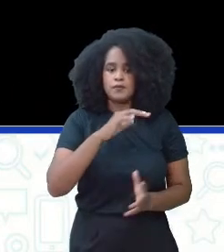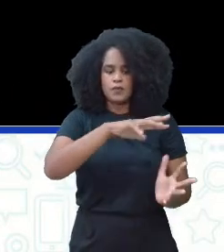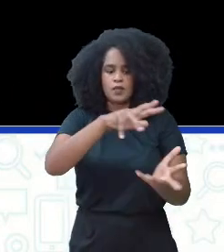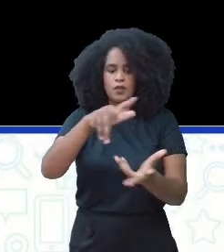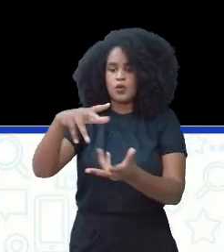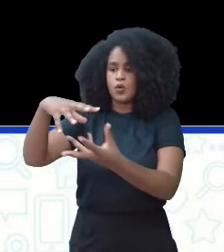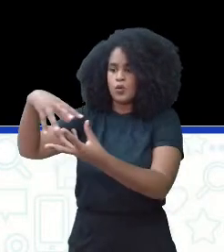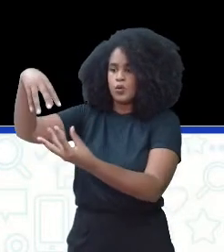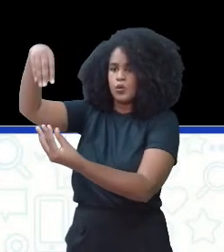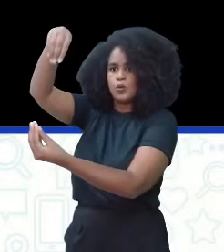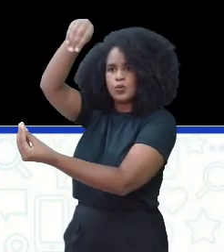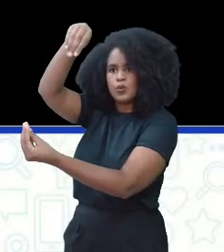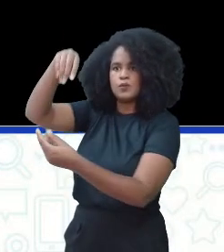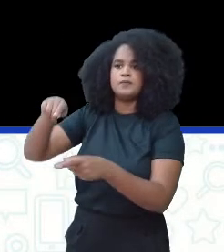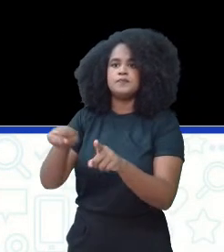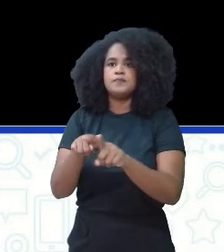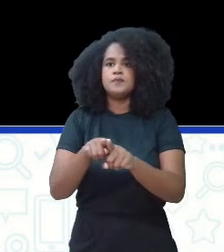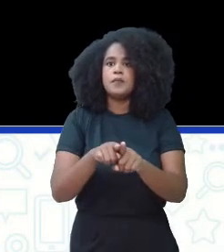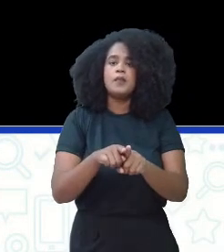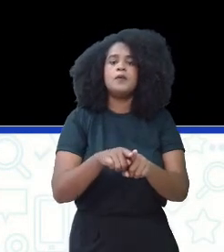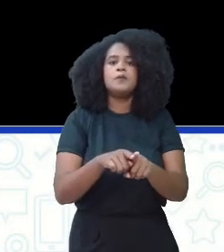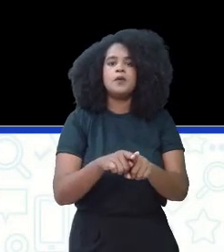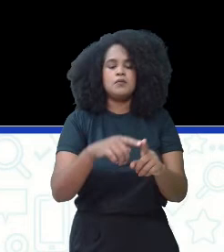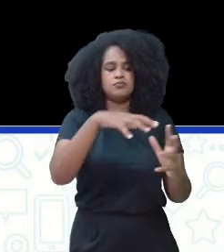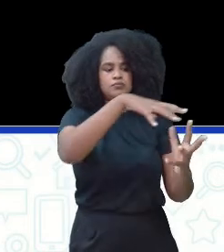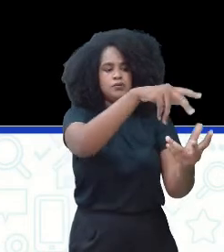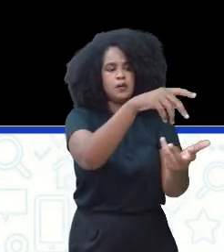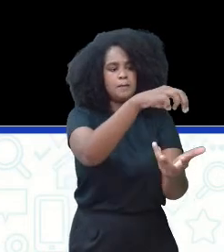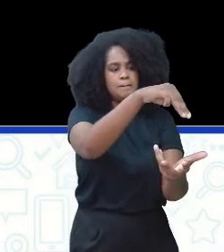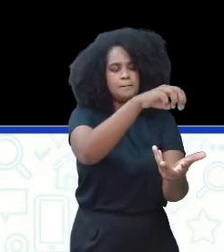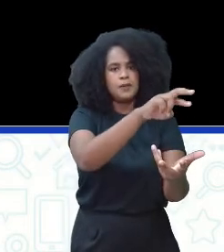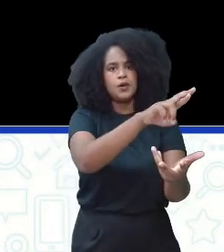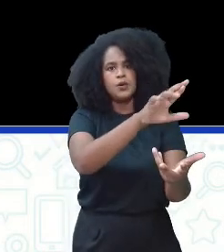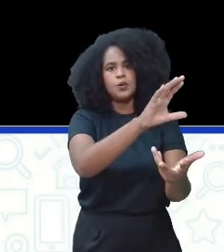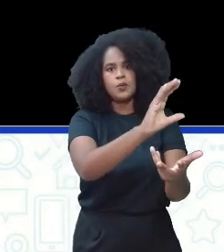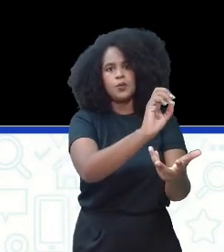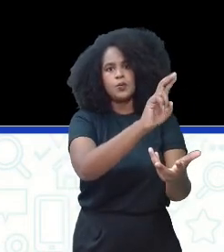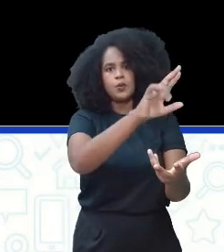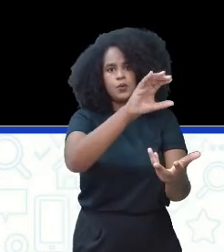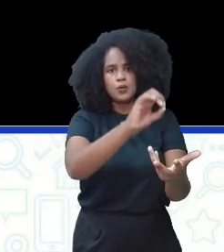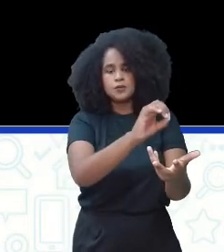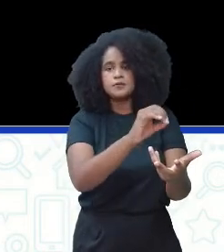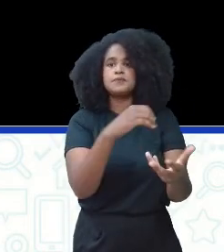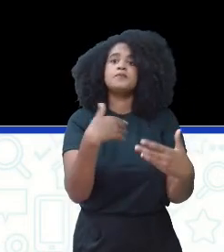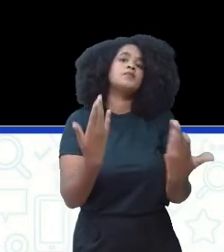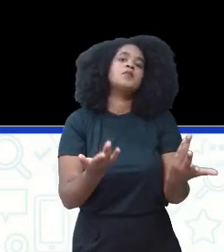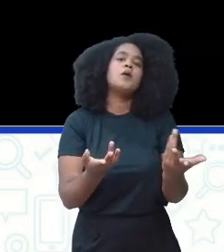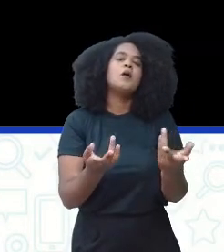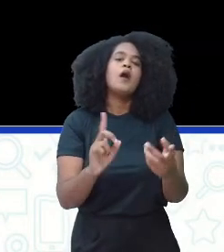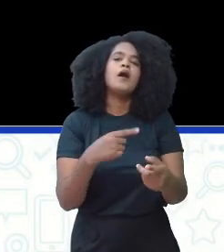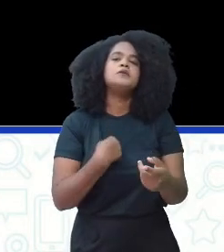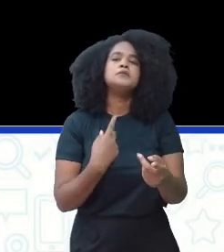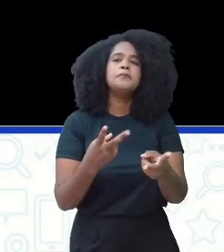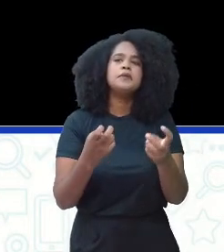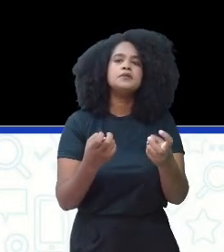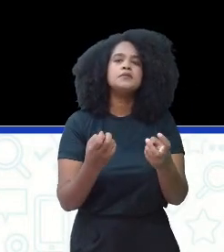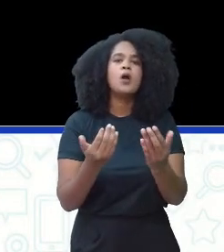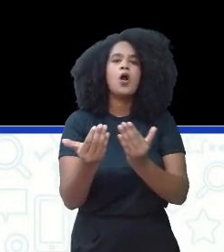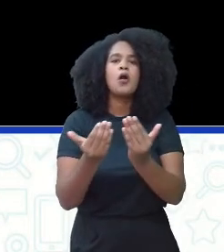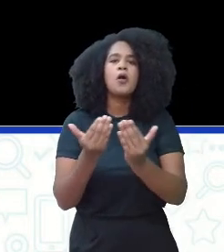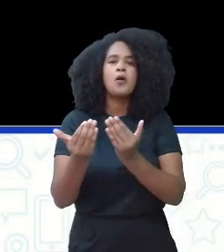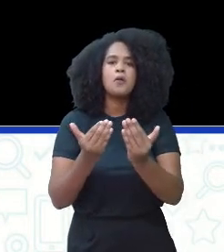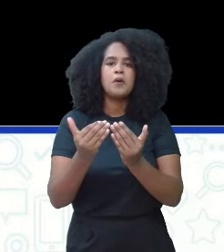o planeta Mercúrio agora, e ele vai começar fazendo a diminuição desse tamanho da Terra para a gente poder comparar